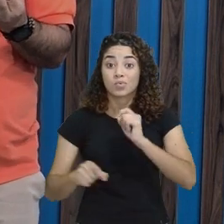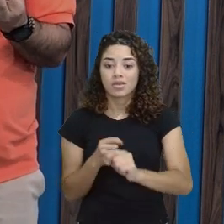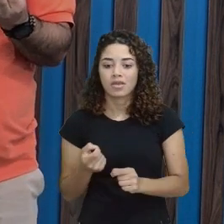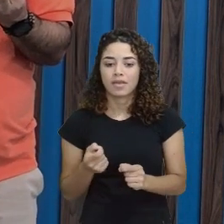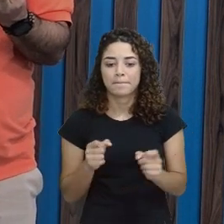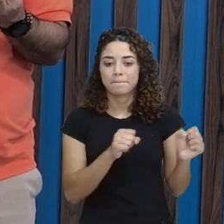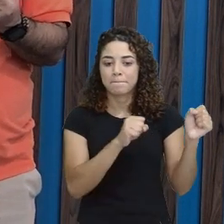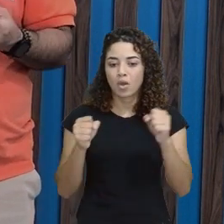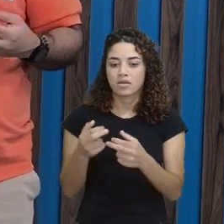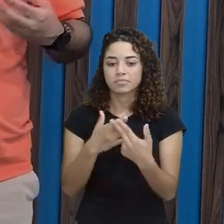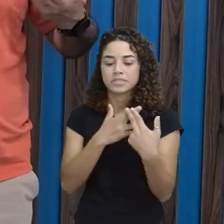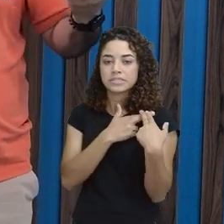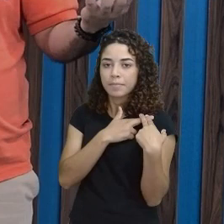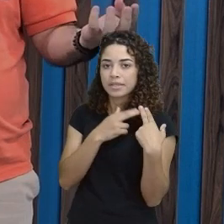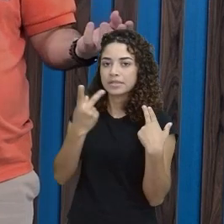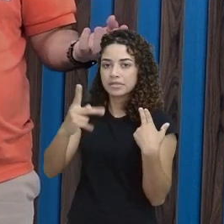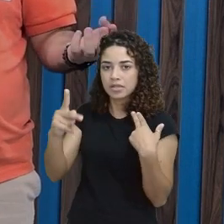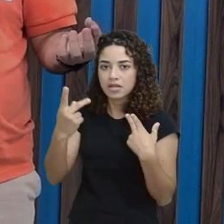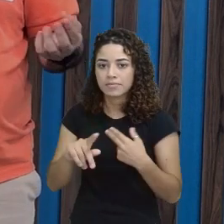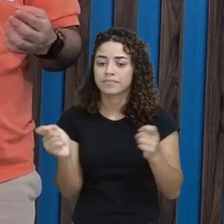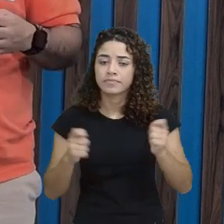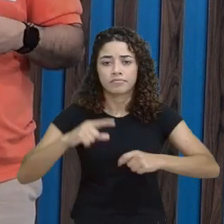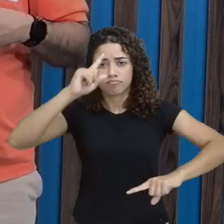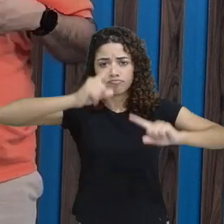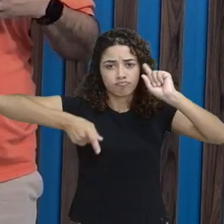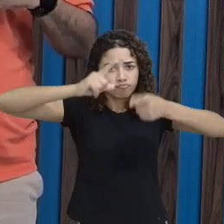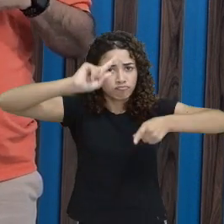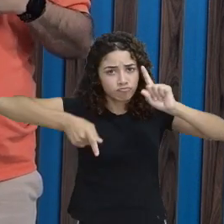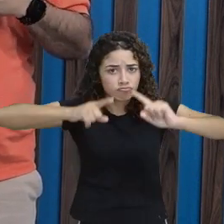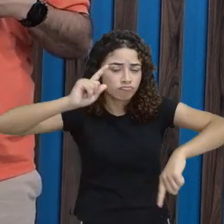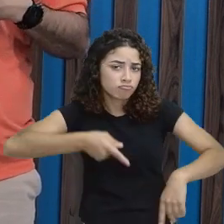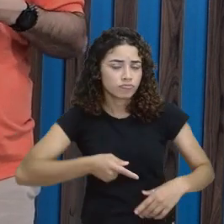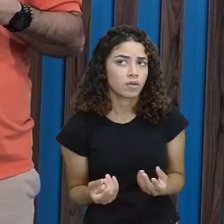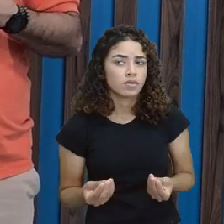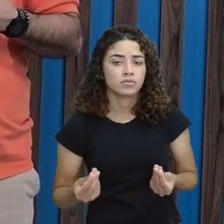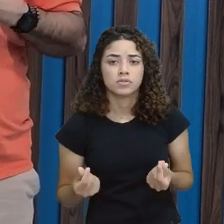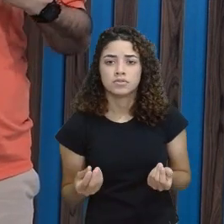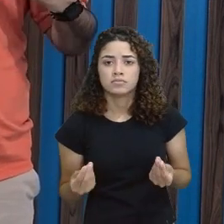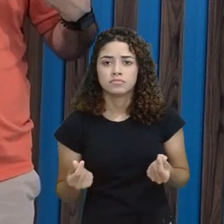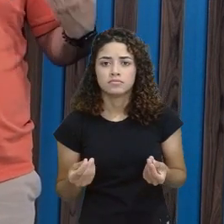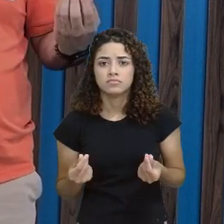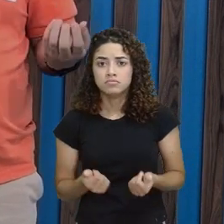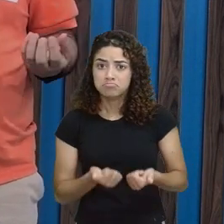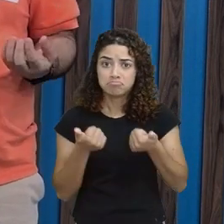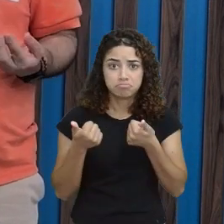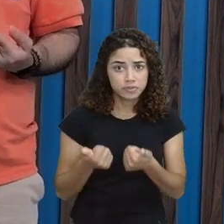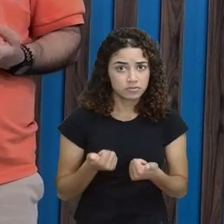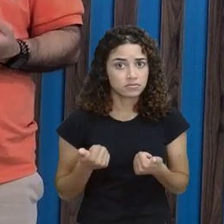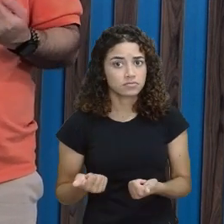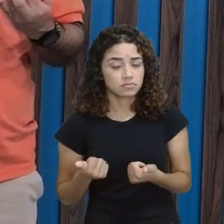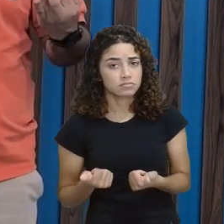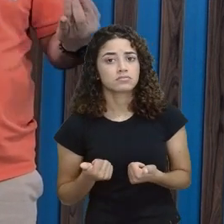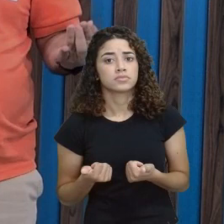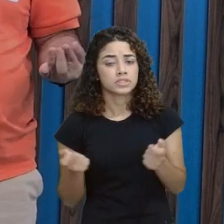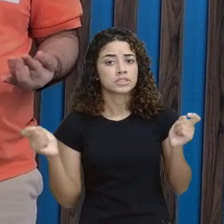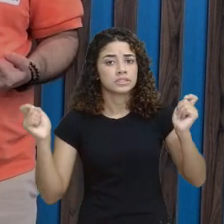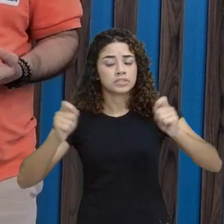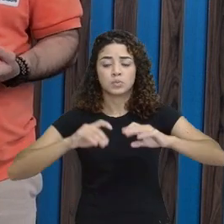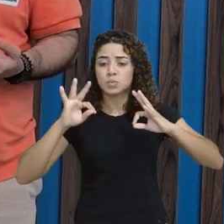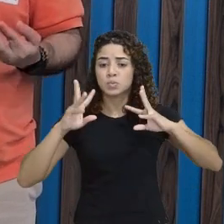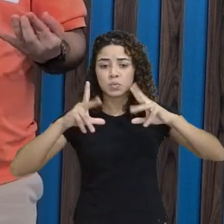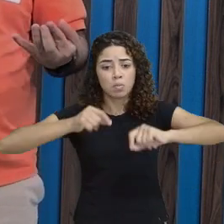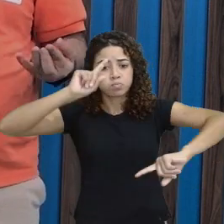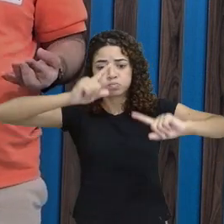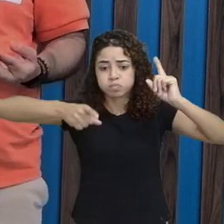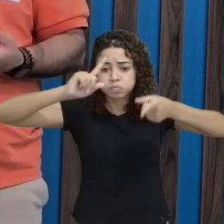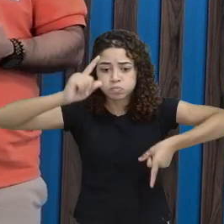poderes, né? De forma que ele governava quase que de forma absoluta, né? Daí alguns autores